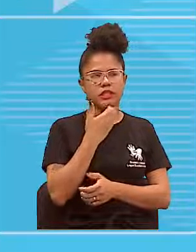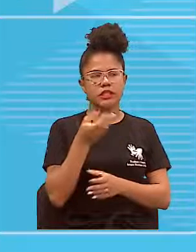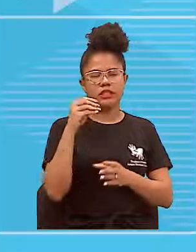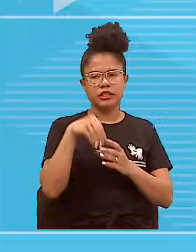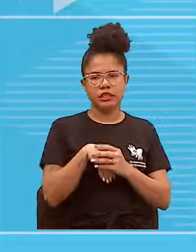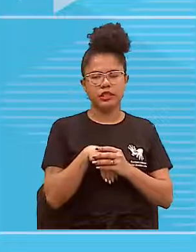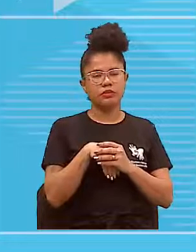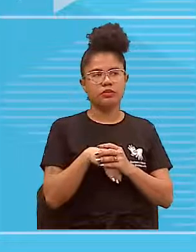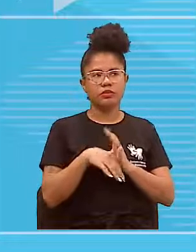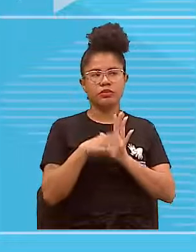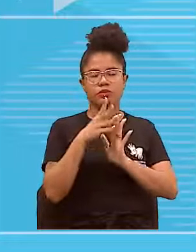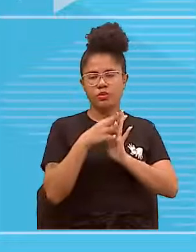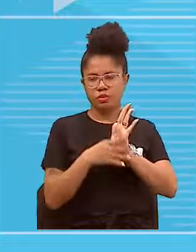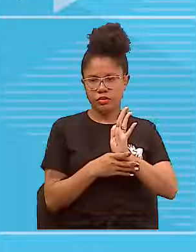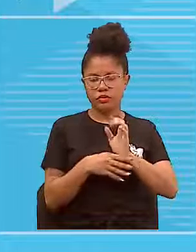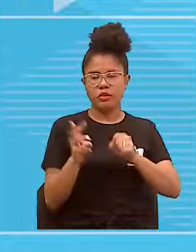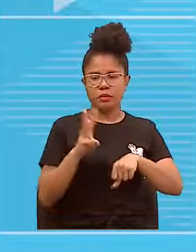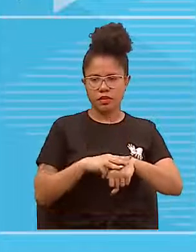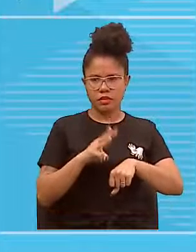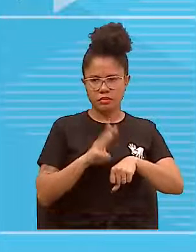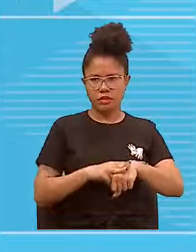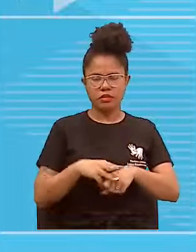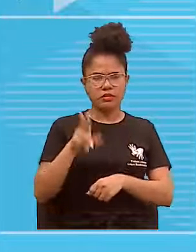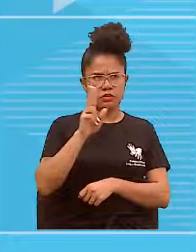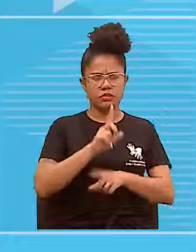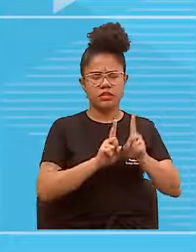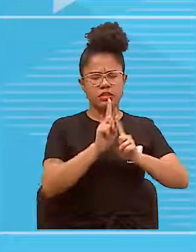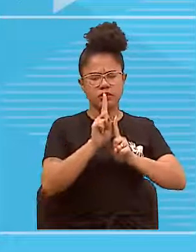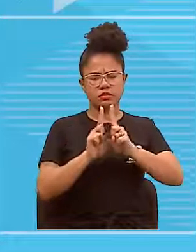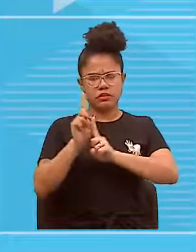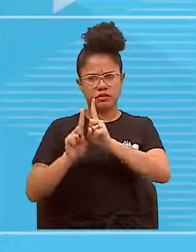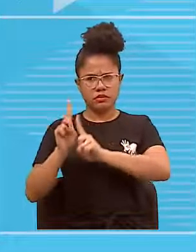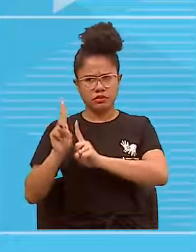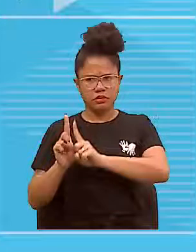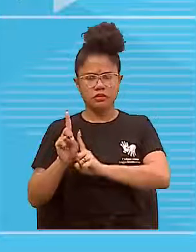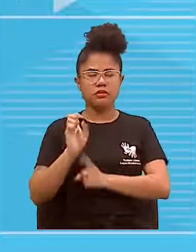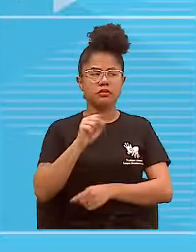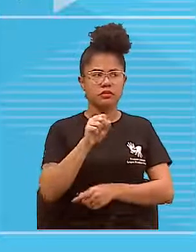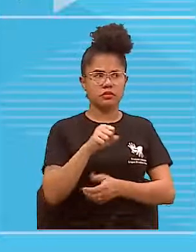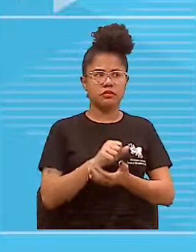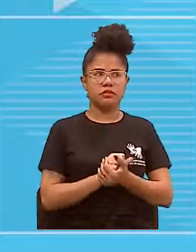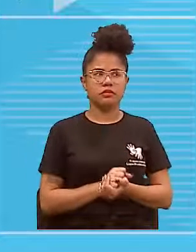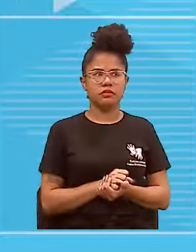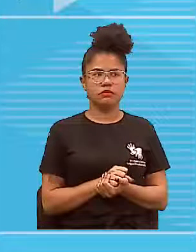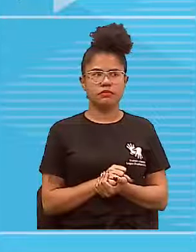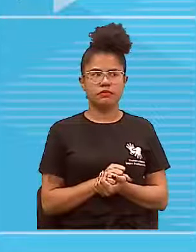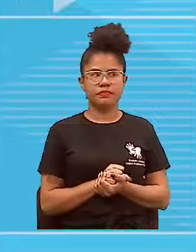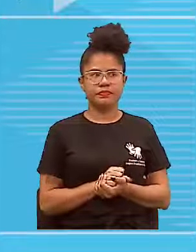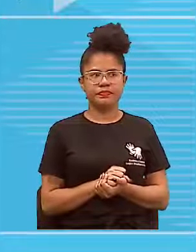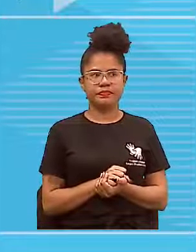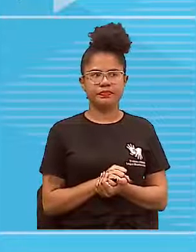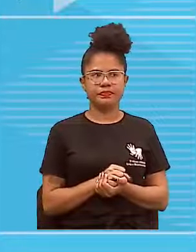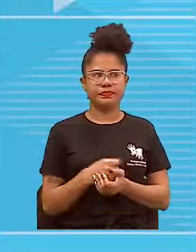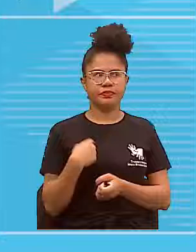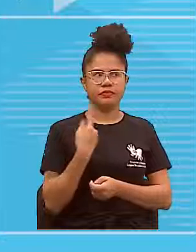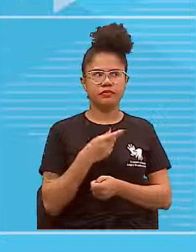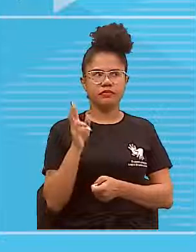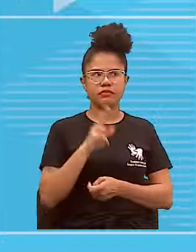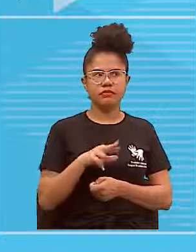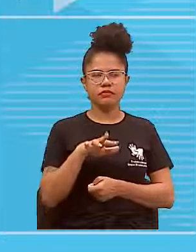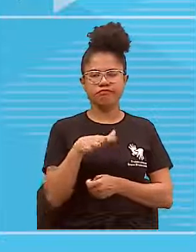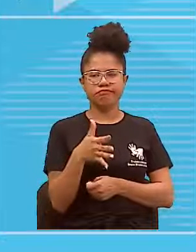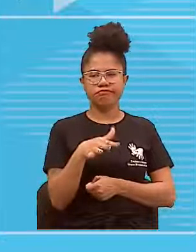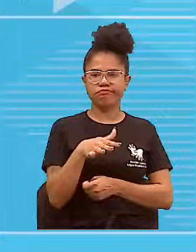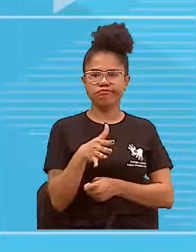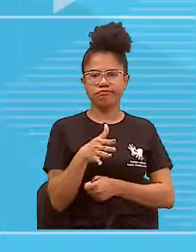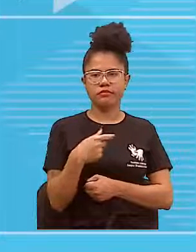pura. Então, se usa estatística no dia a dia, sim. Então, o que que nós usamos muito? Média, nosso